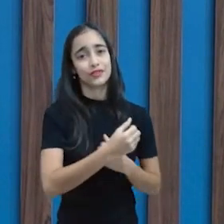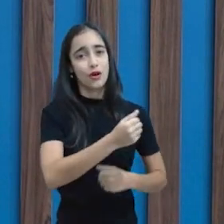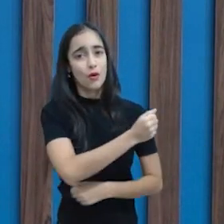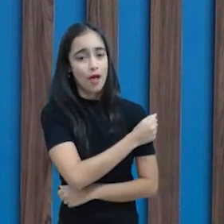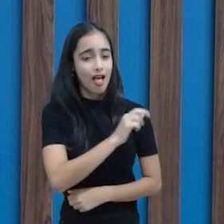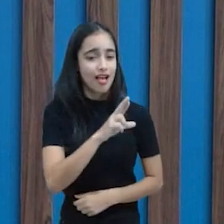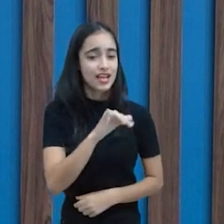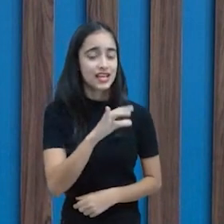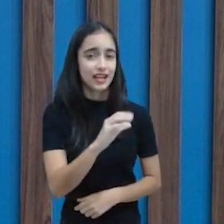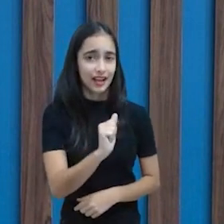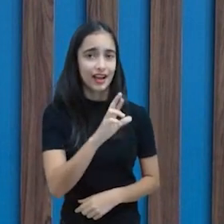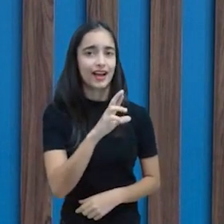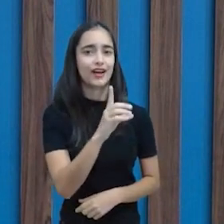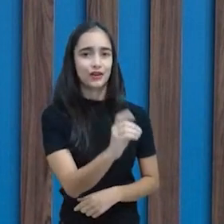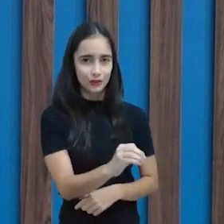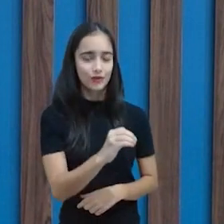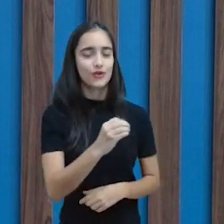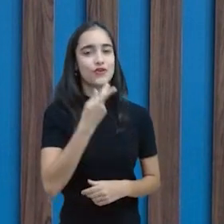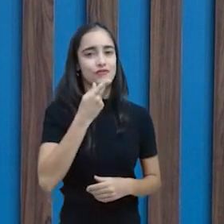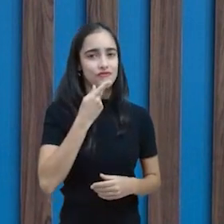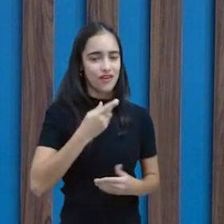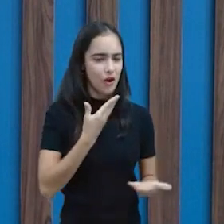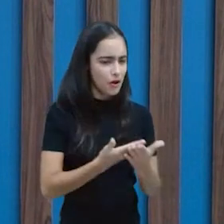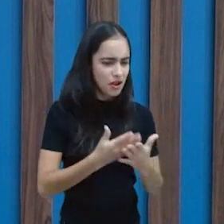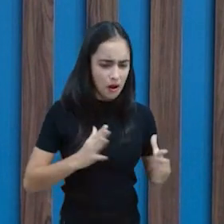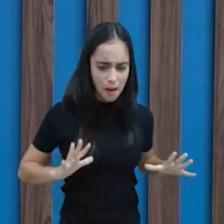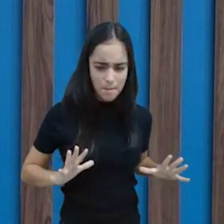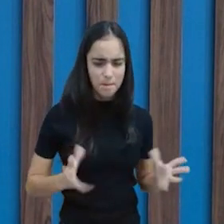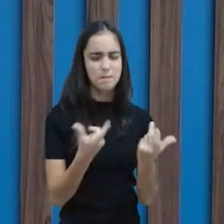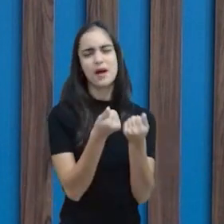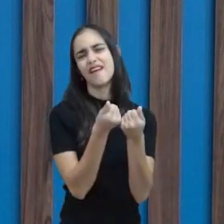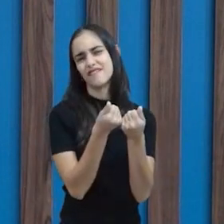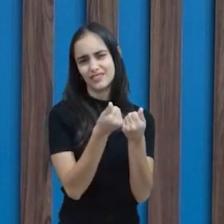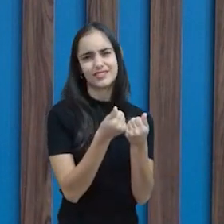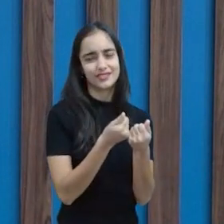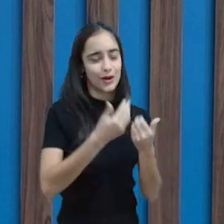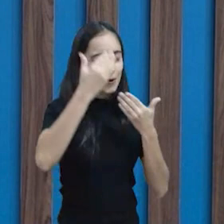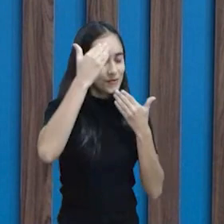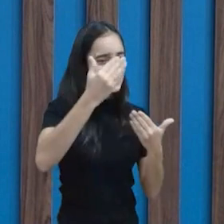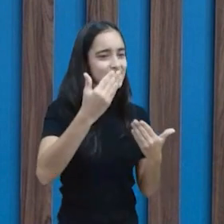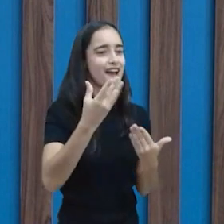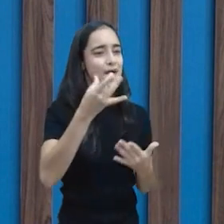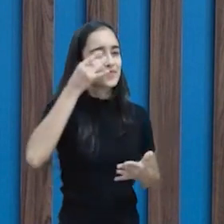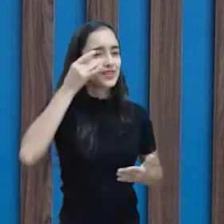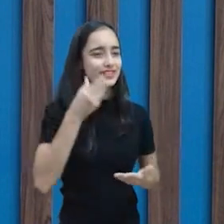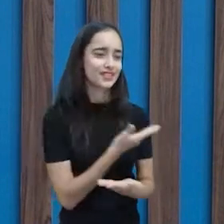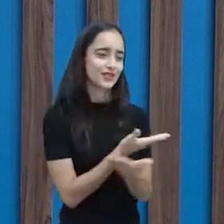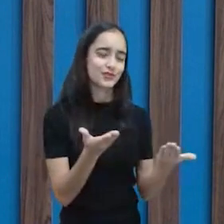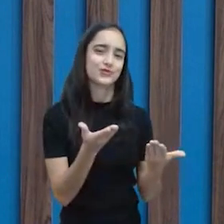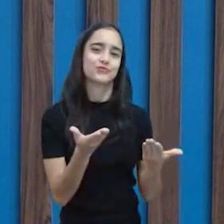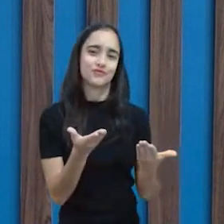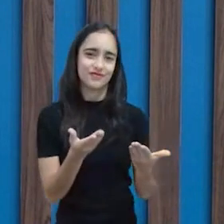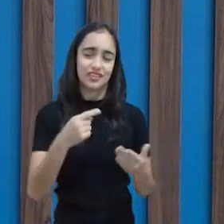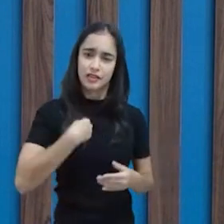que comentou aqui. Que aula show. Obrigada, Ricardo, pela sua presença aqui na nossa aula. Coisa boa. Repassa